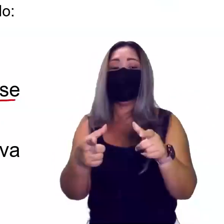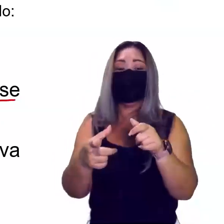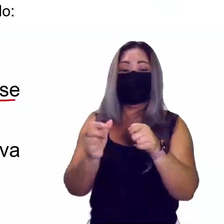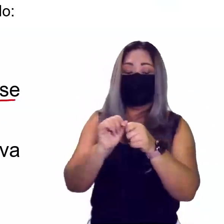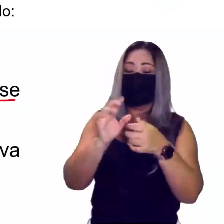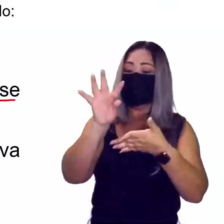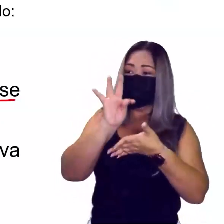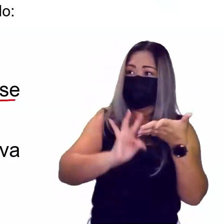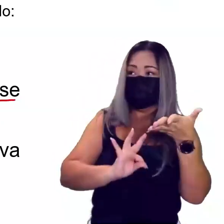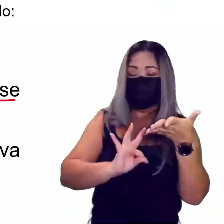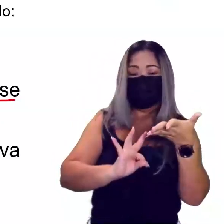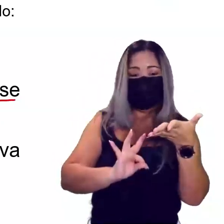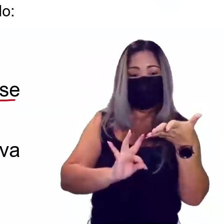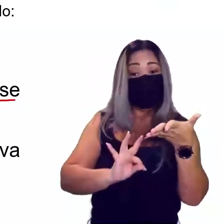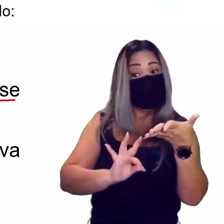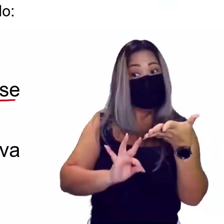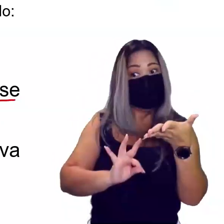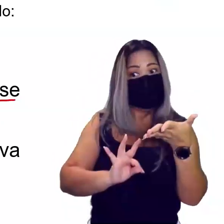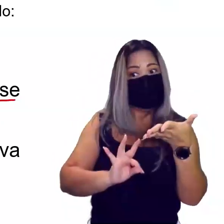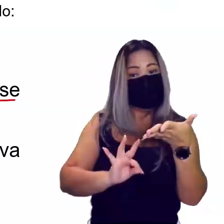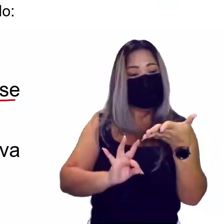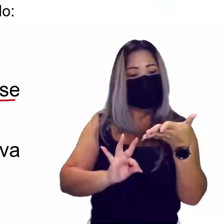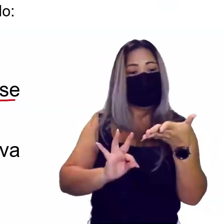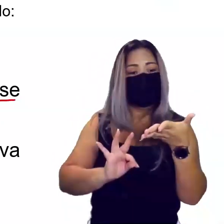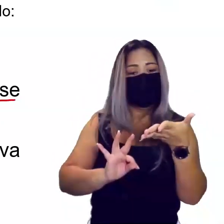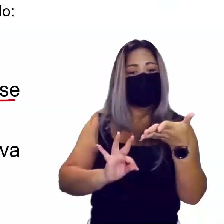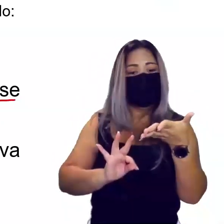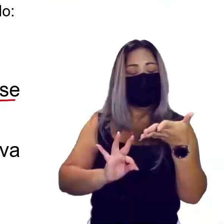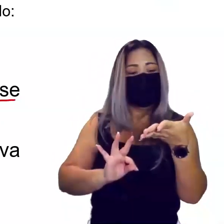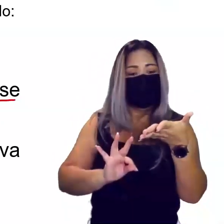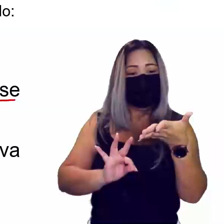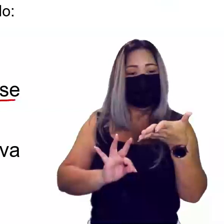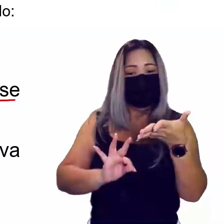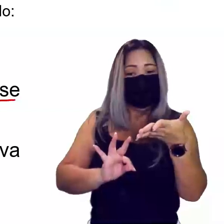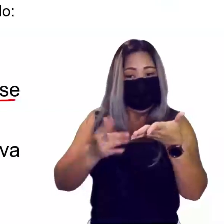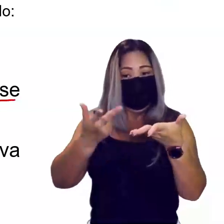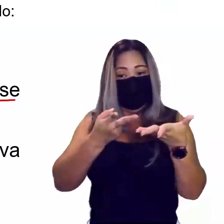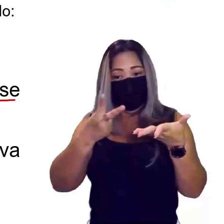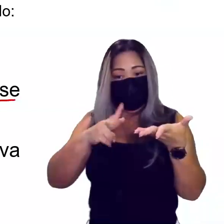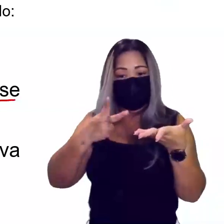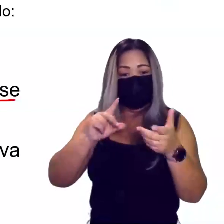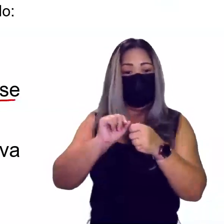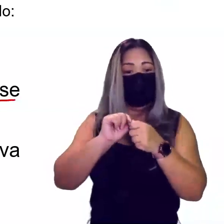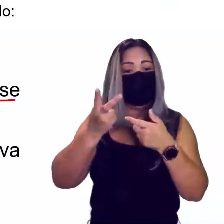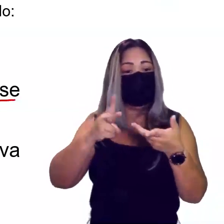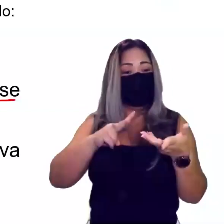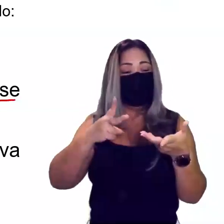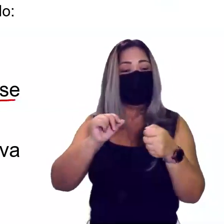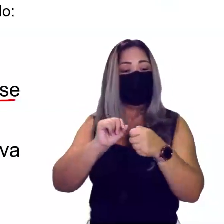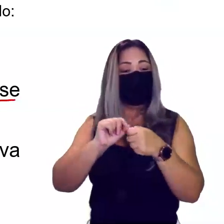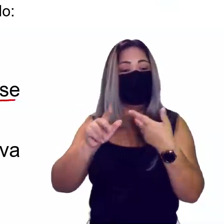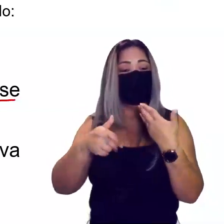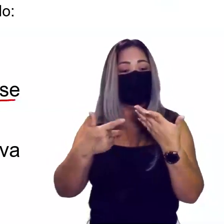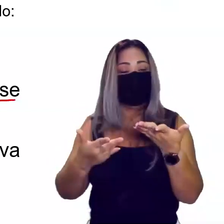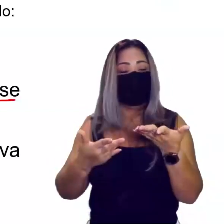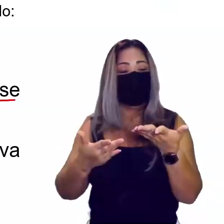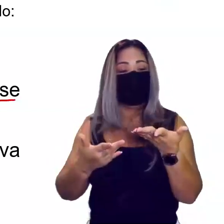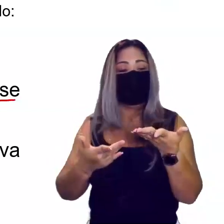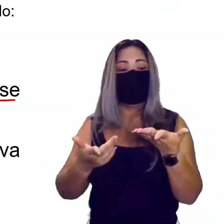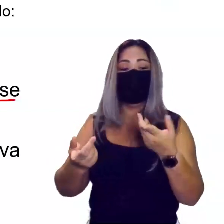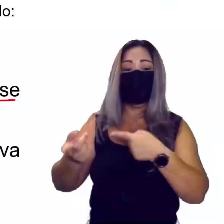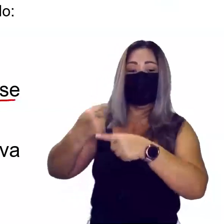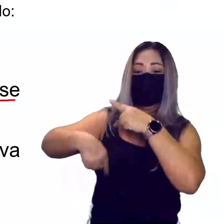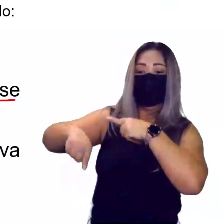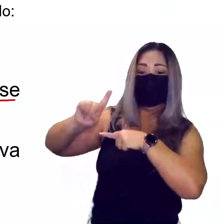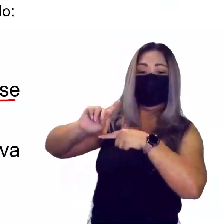de um texto, ó, se texto é ó, também é uma questão que envolve a questão português. A1, ó,